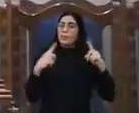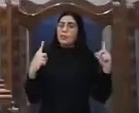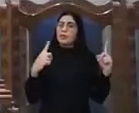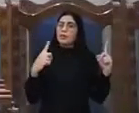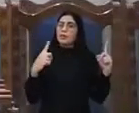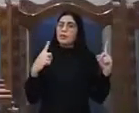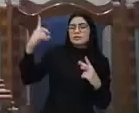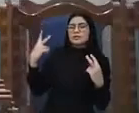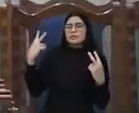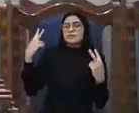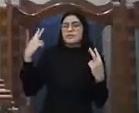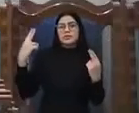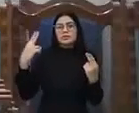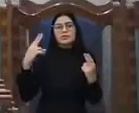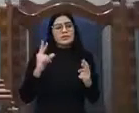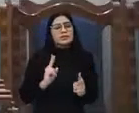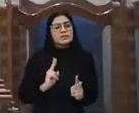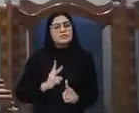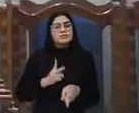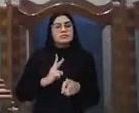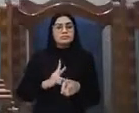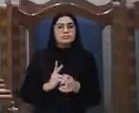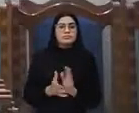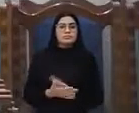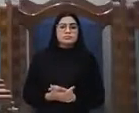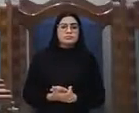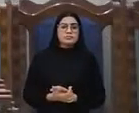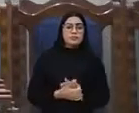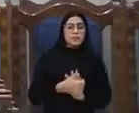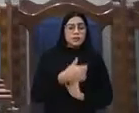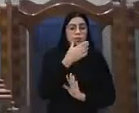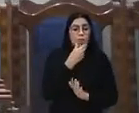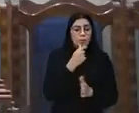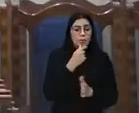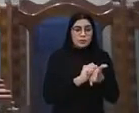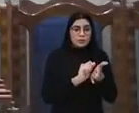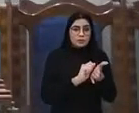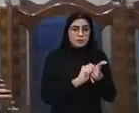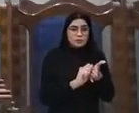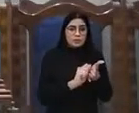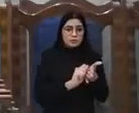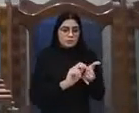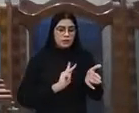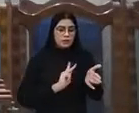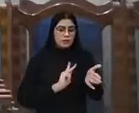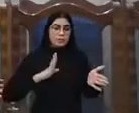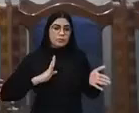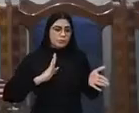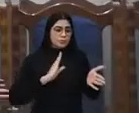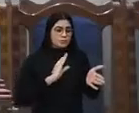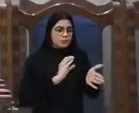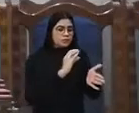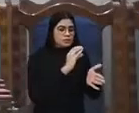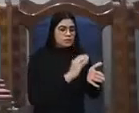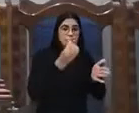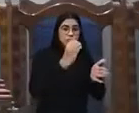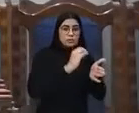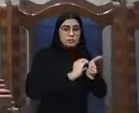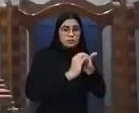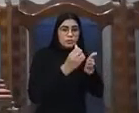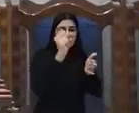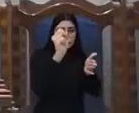Ele é o mesmo. Escritor aos Hebreus, capítulo 13, versículo 8, ele diz assim, Jesus